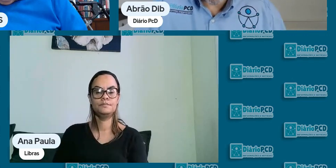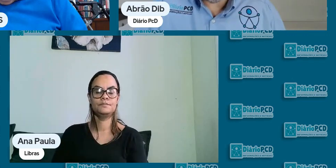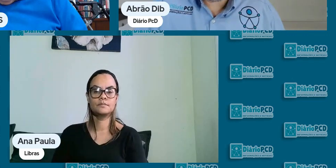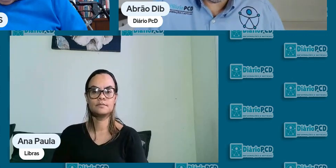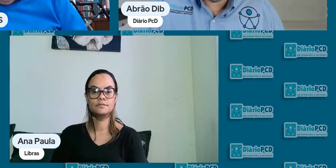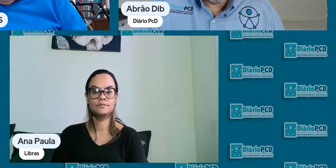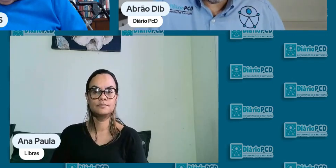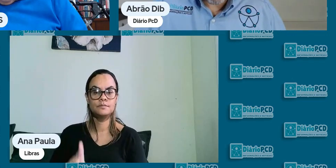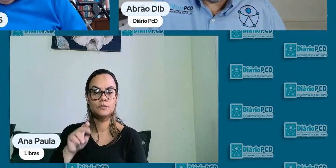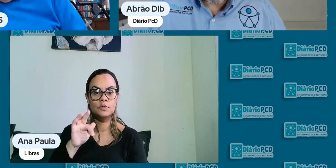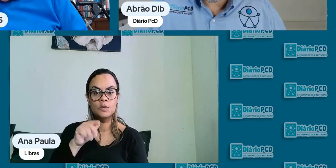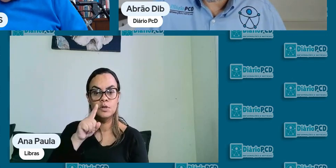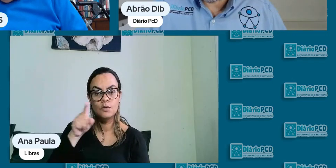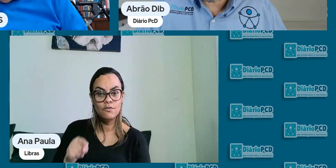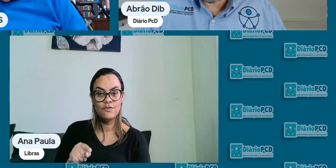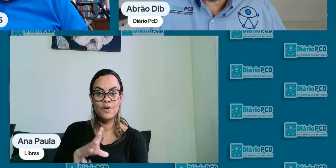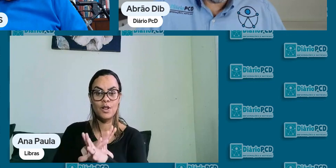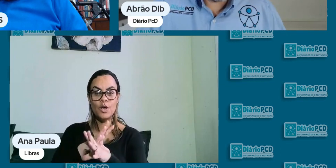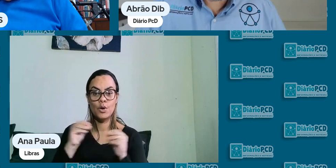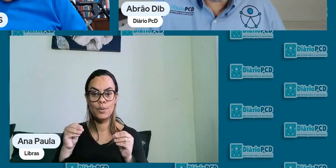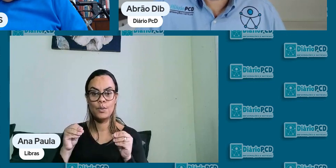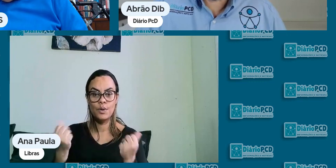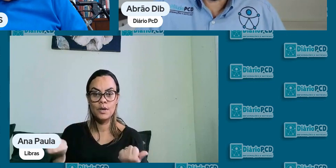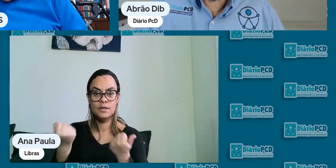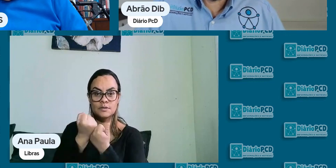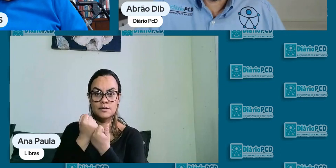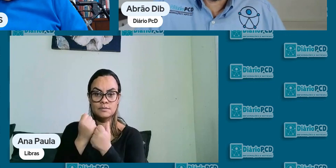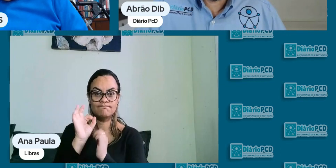CONFAS será extinto e vai ser substituído. Isso é certo.